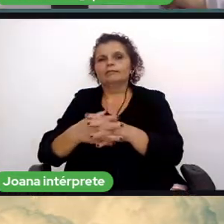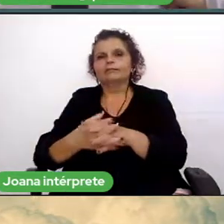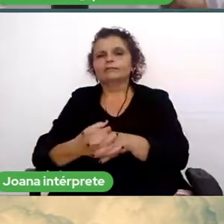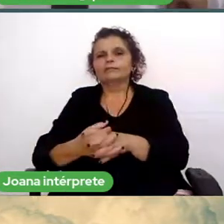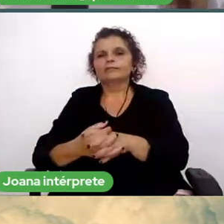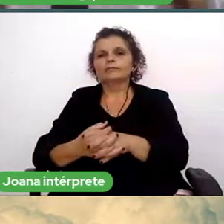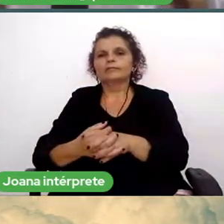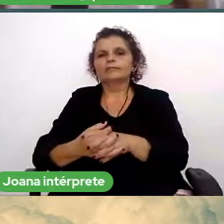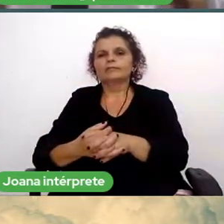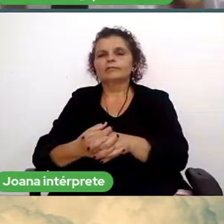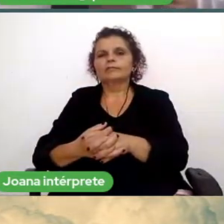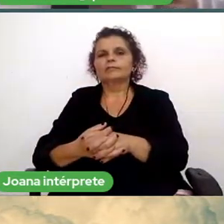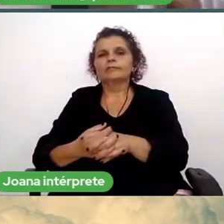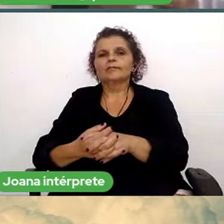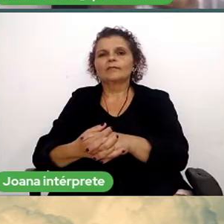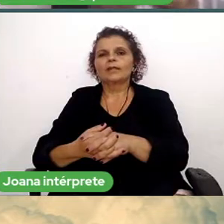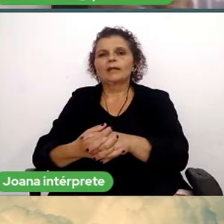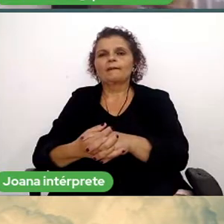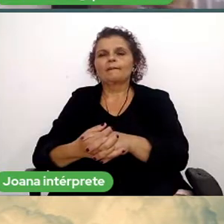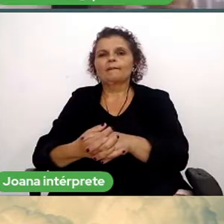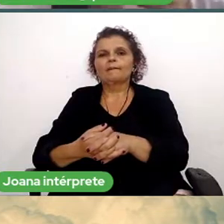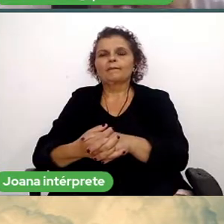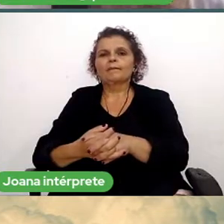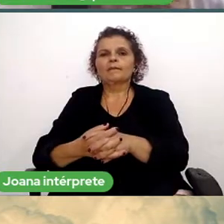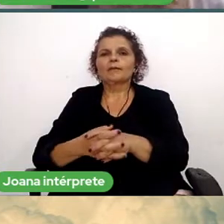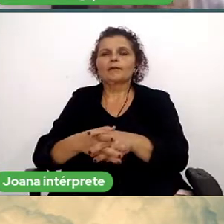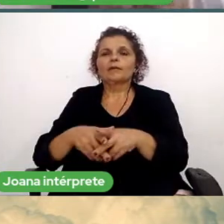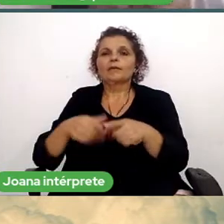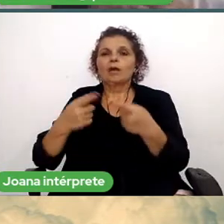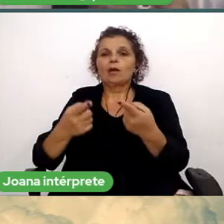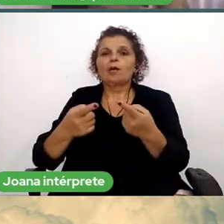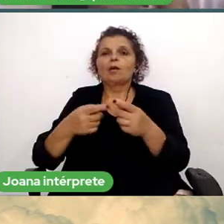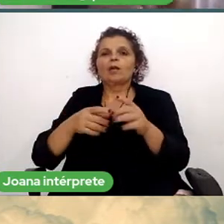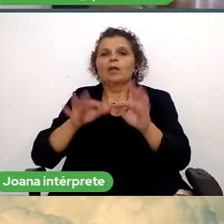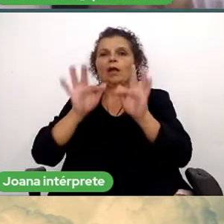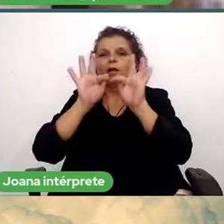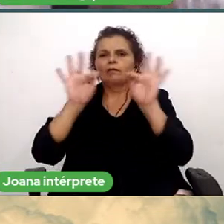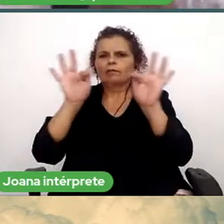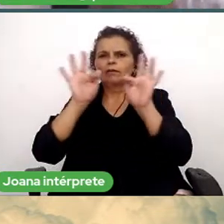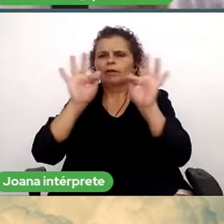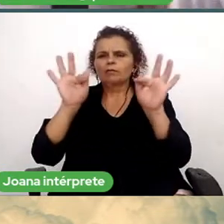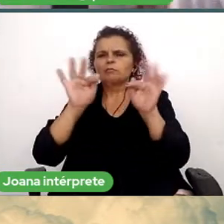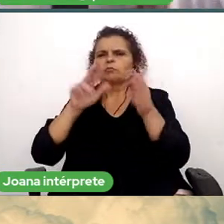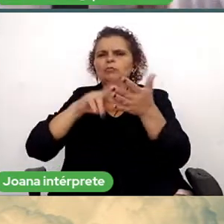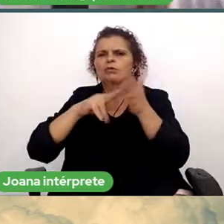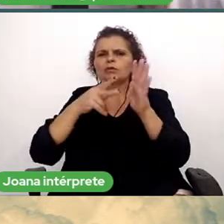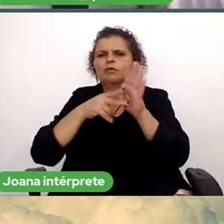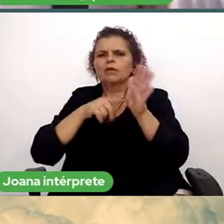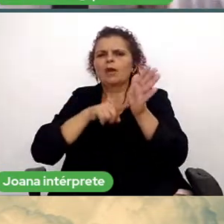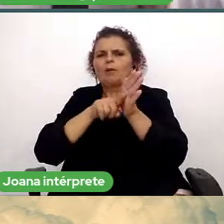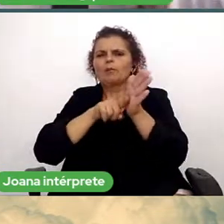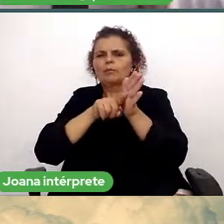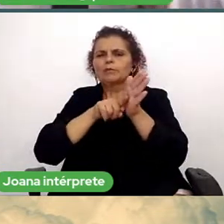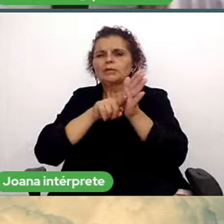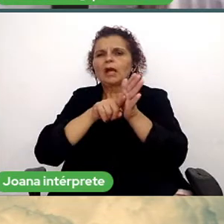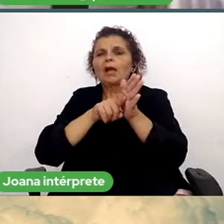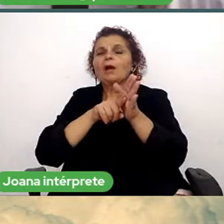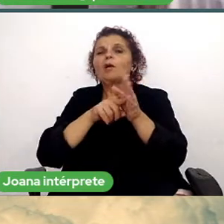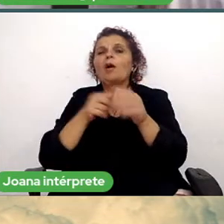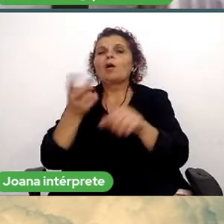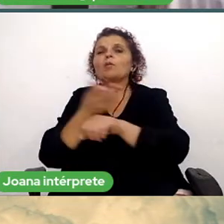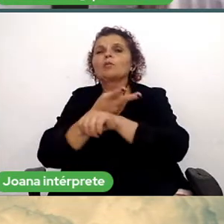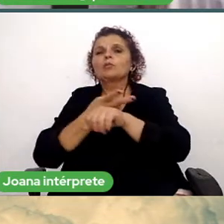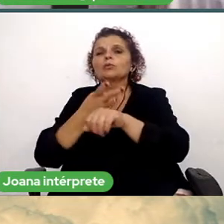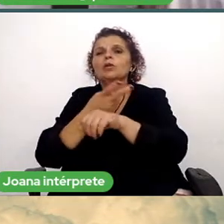Então, eu trouxe essa frase aqui para a gente refletir um pouco do que é buscar qualidade. Então, buscar qualidade